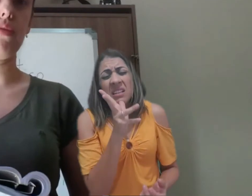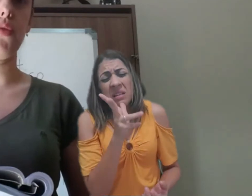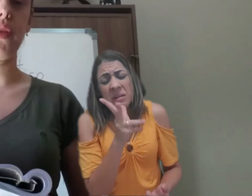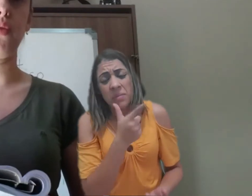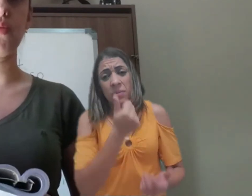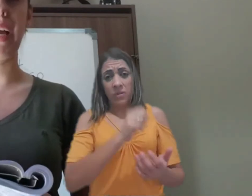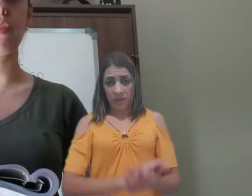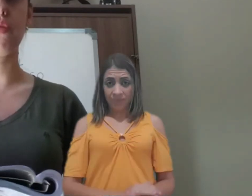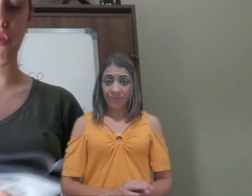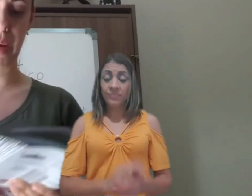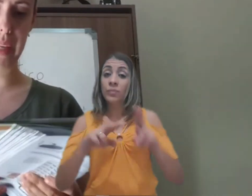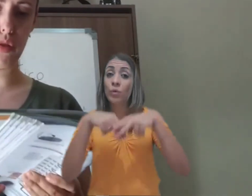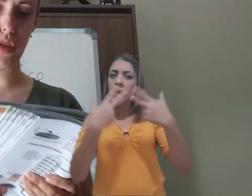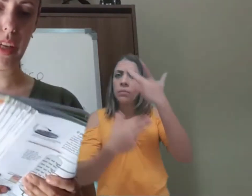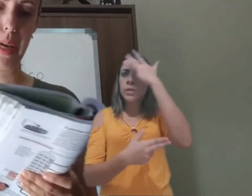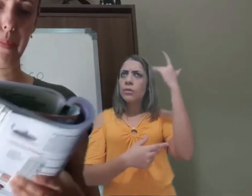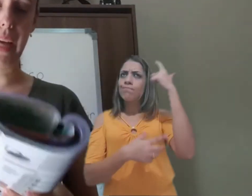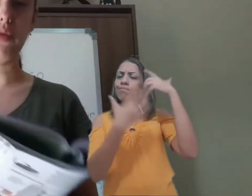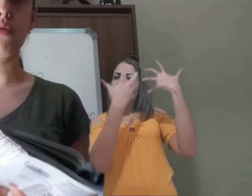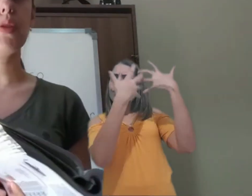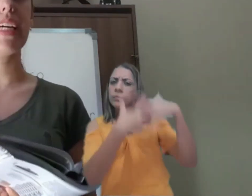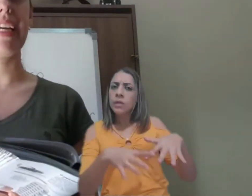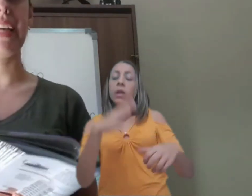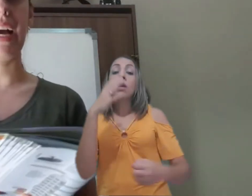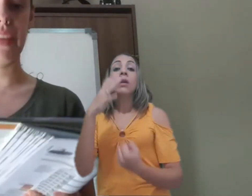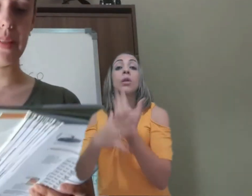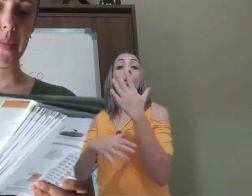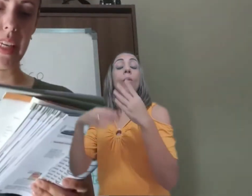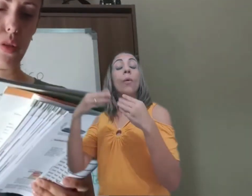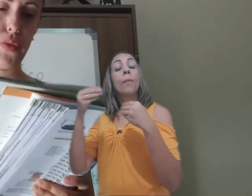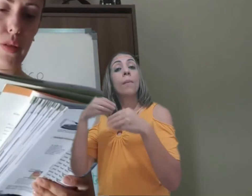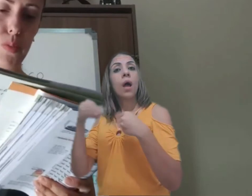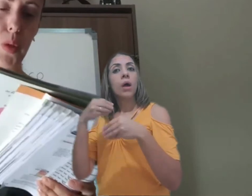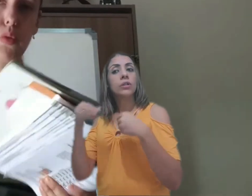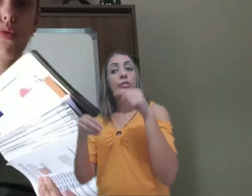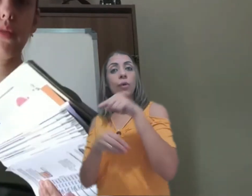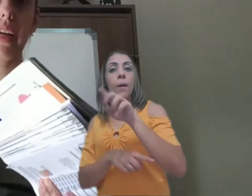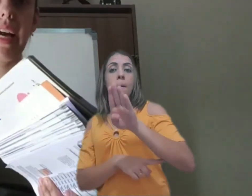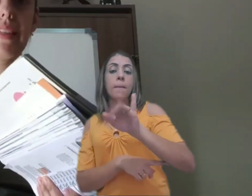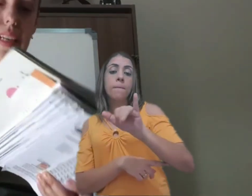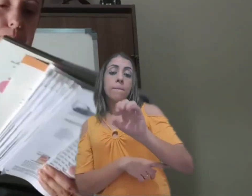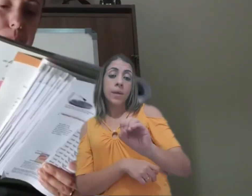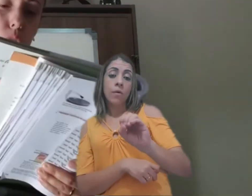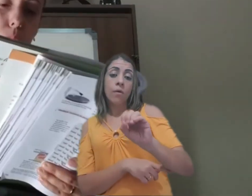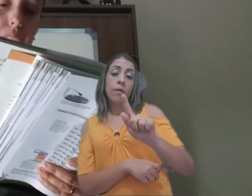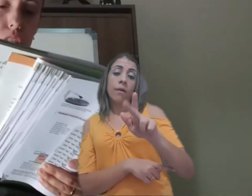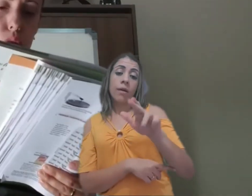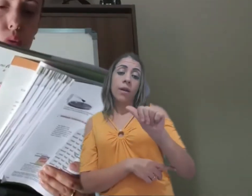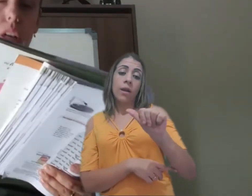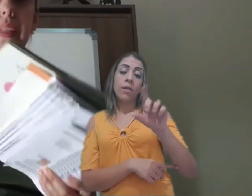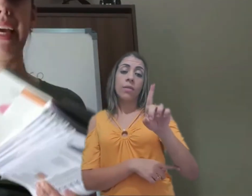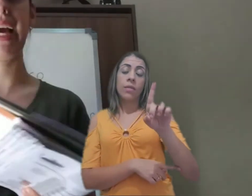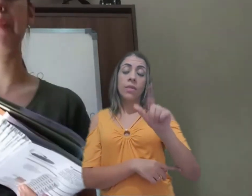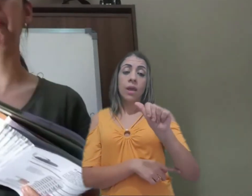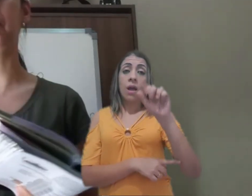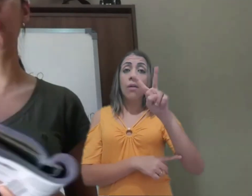sido desenvolvido alguns plásticos chamados de plásticos biodegradáveis, são feitos de produtos naturais, né? Como